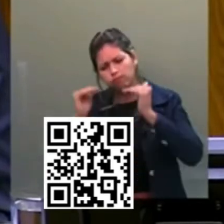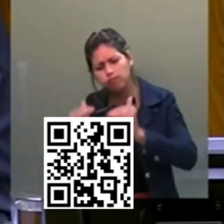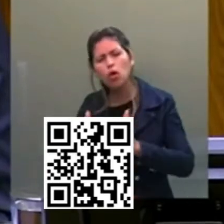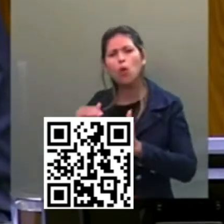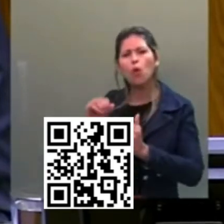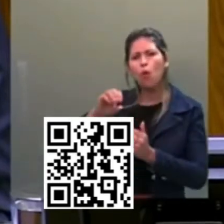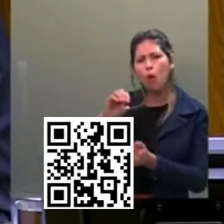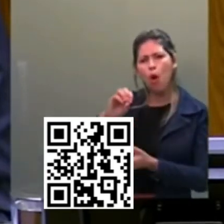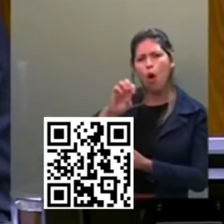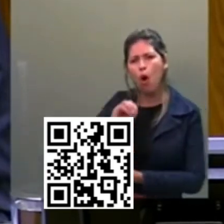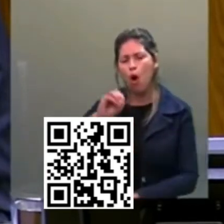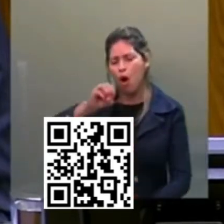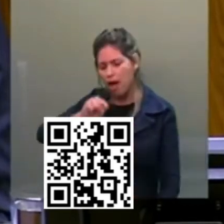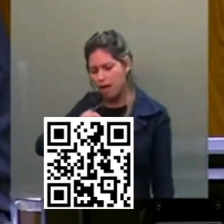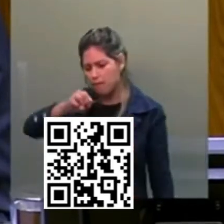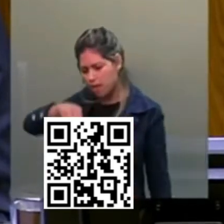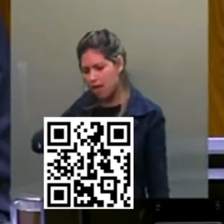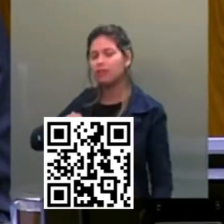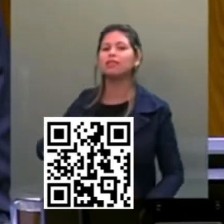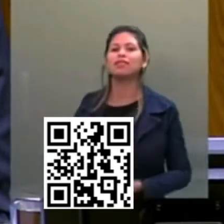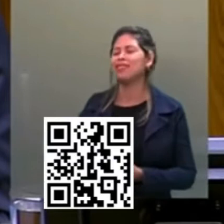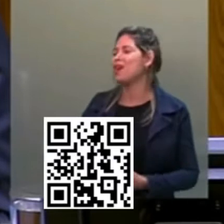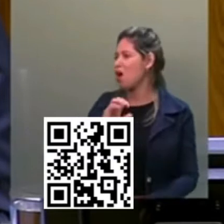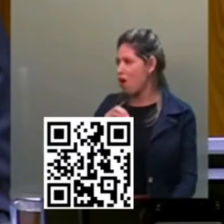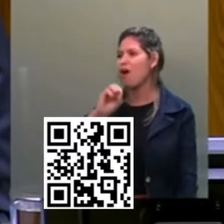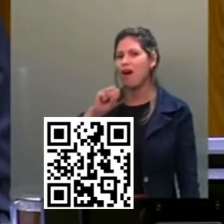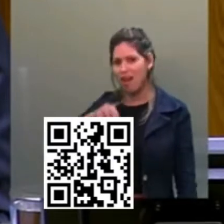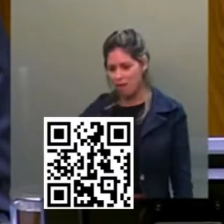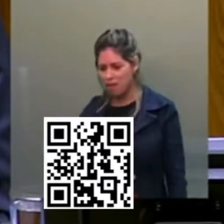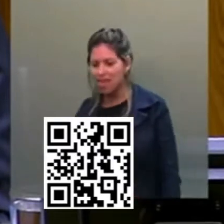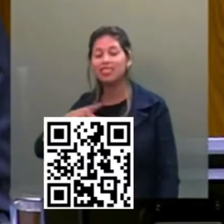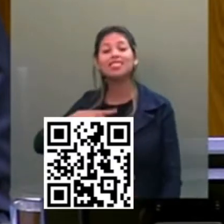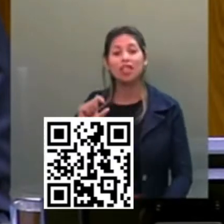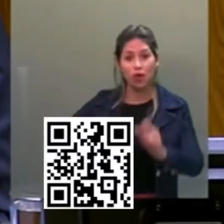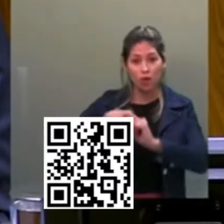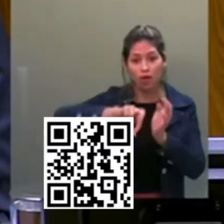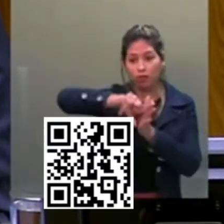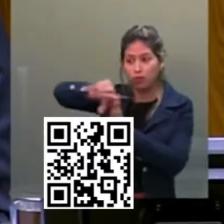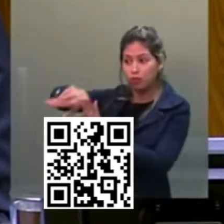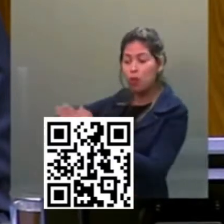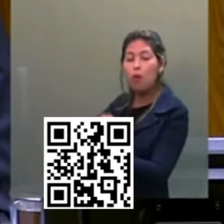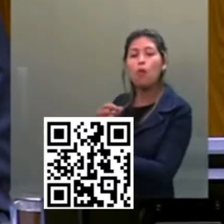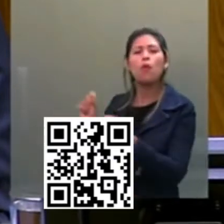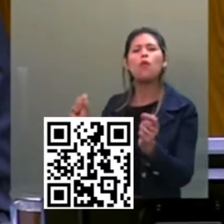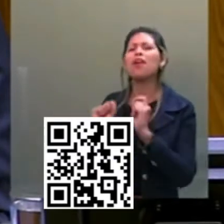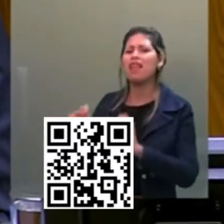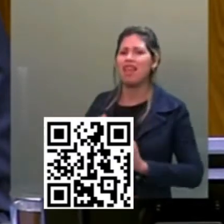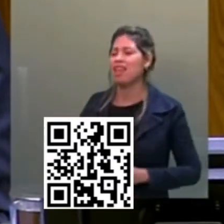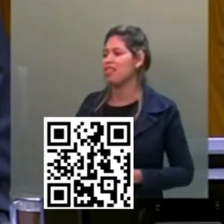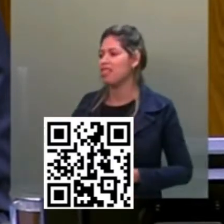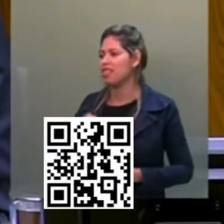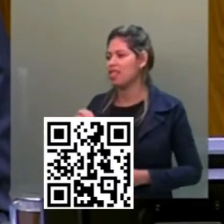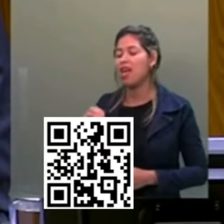Nações Unidas. A fim de combater a desigualdade social, aprovamos projetos para suspender ordens de despejo